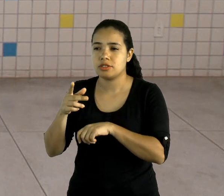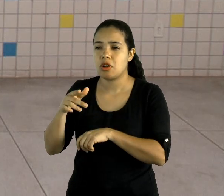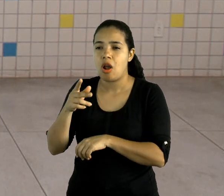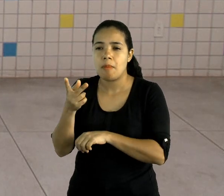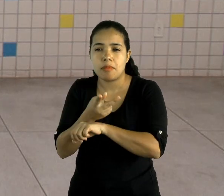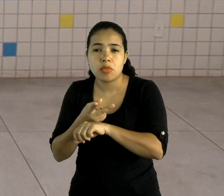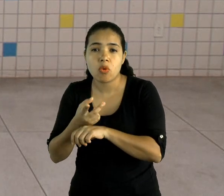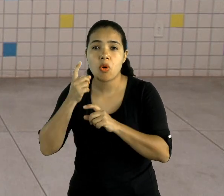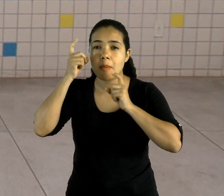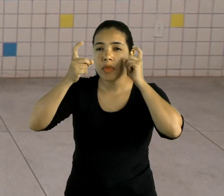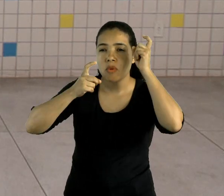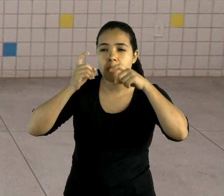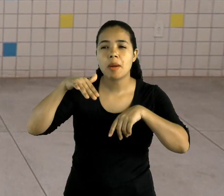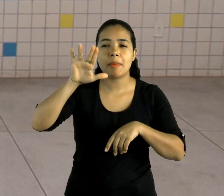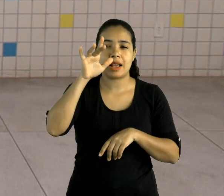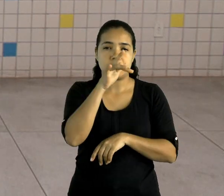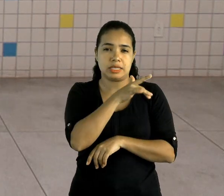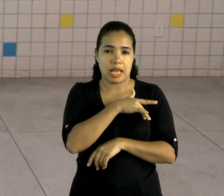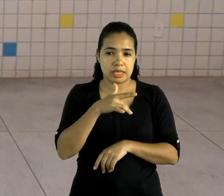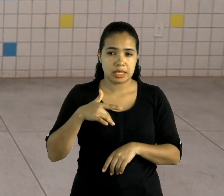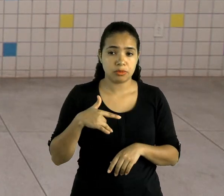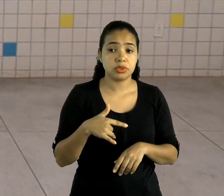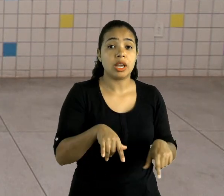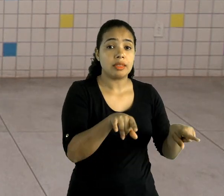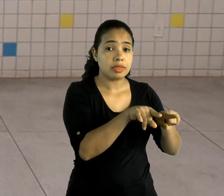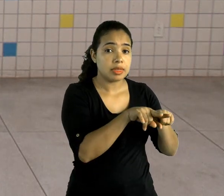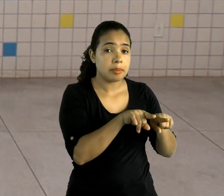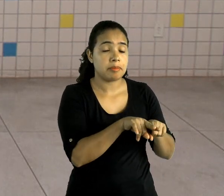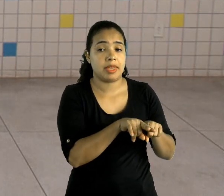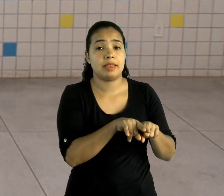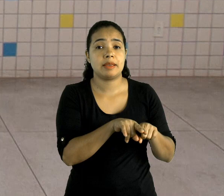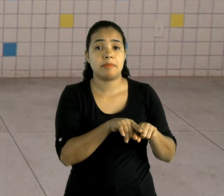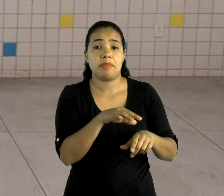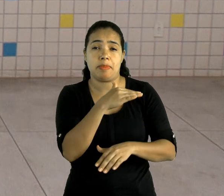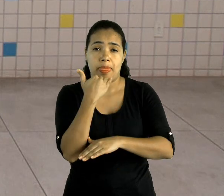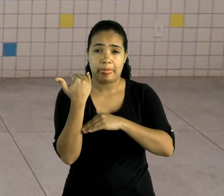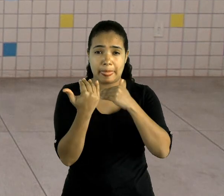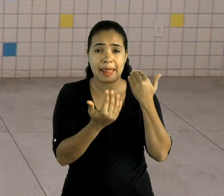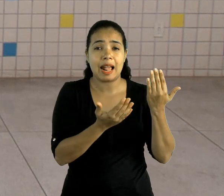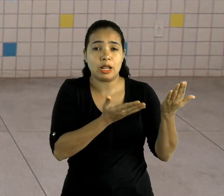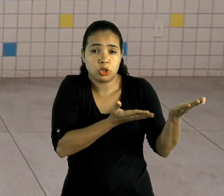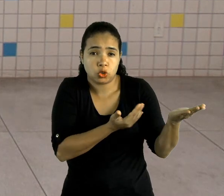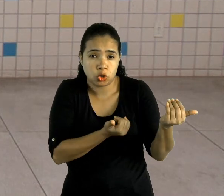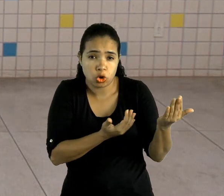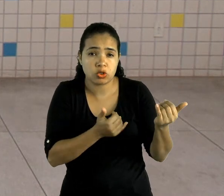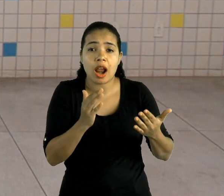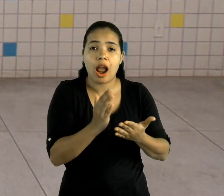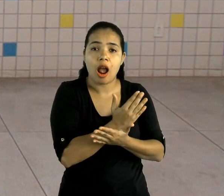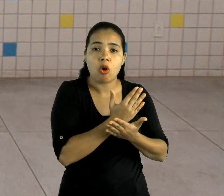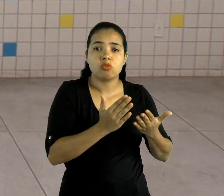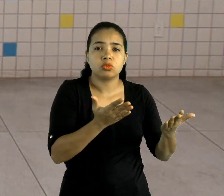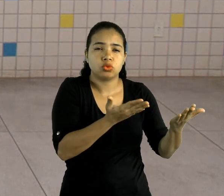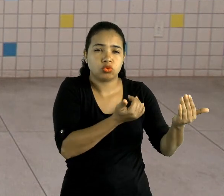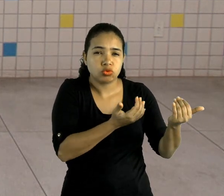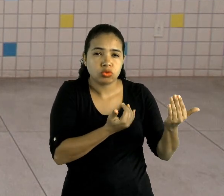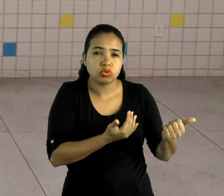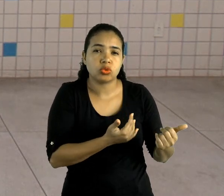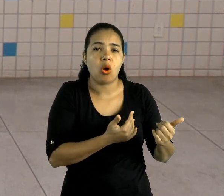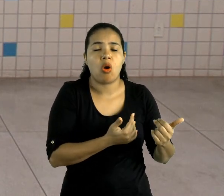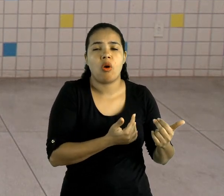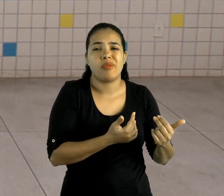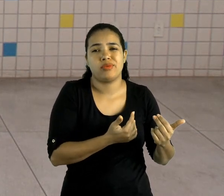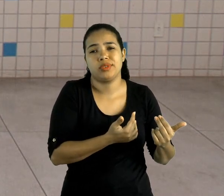homens. E segundo, mortalidade na juventude. Muitas vezes, alguns jovens estão envolvidos em